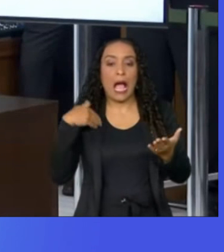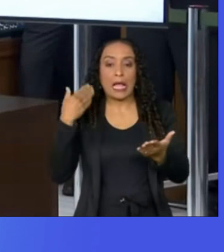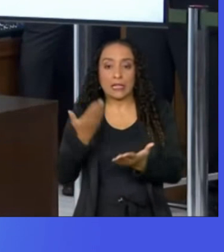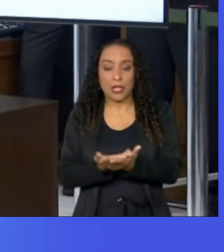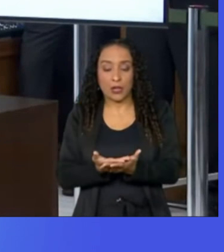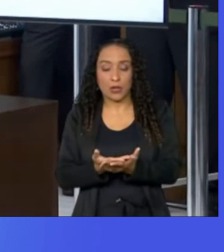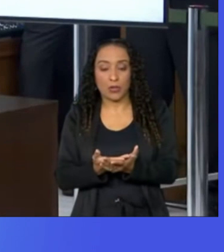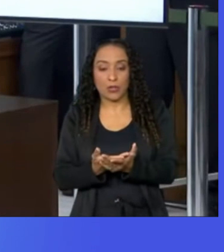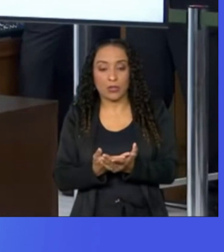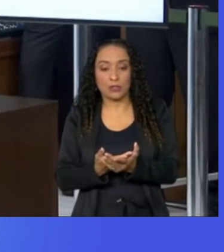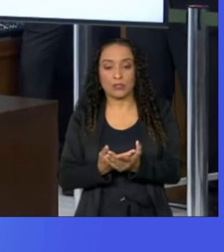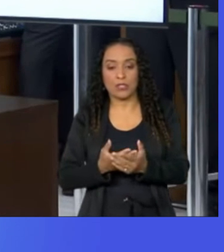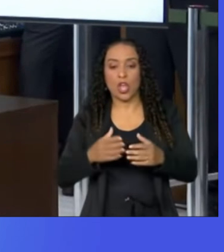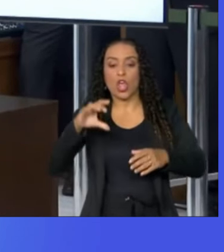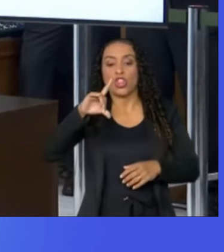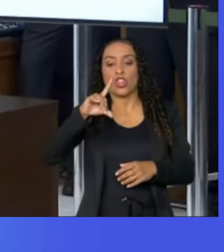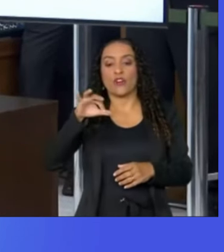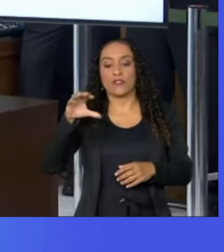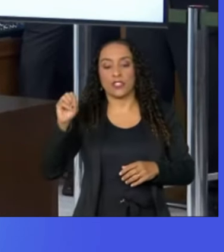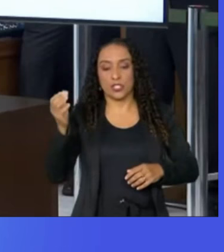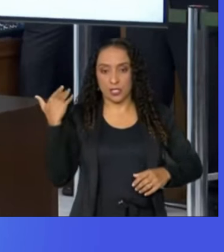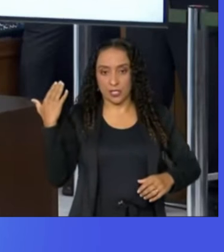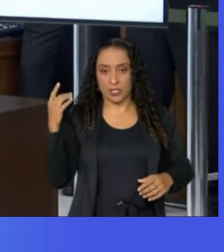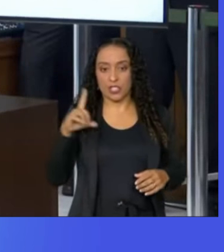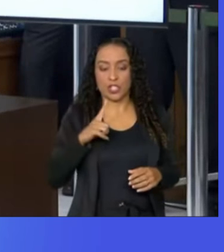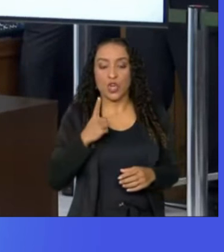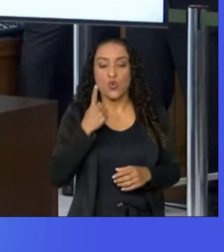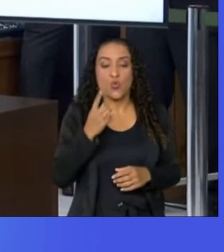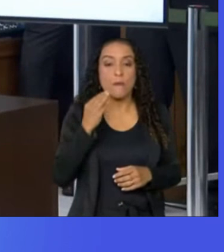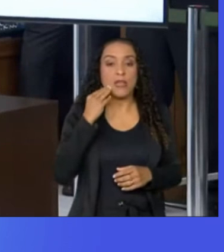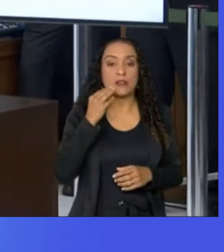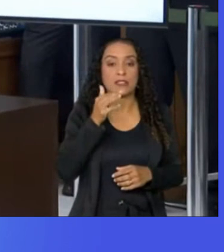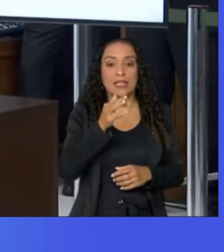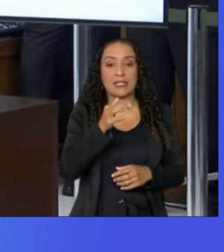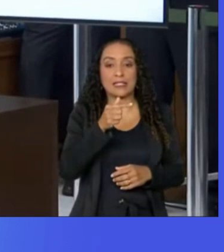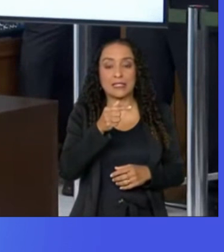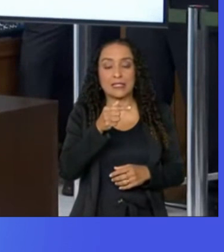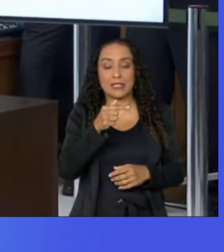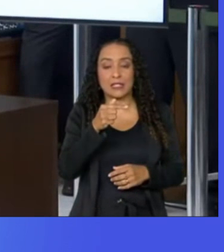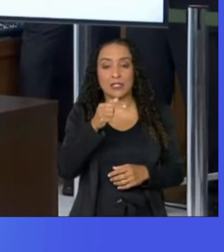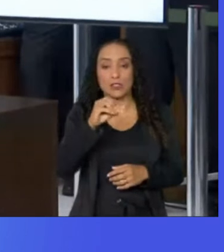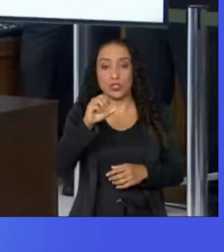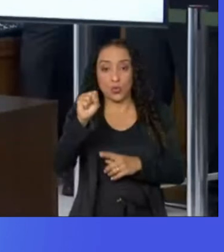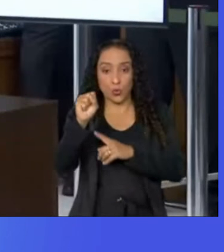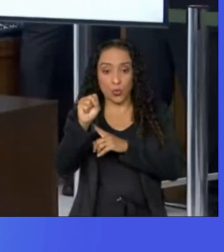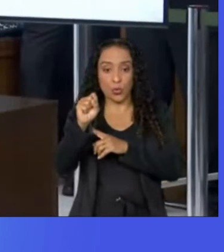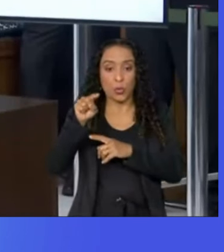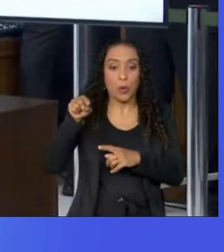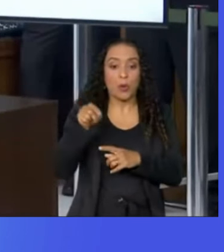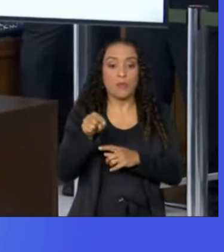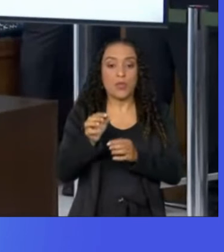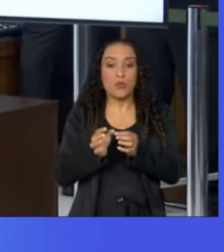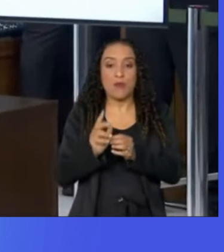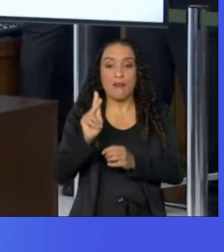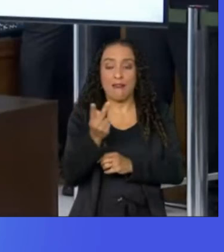até 9 dias atrás nós tínhamos 1 milhão 78.000